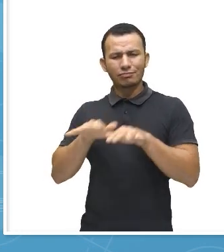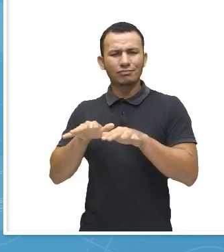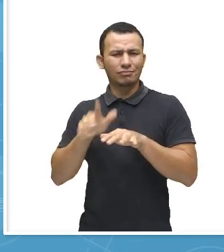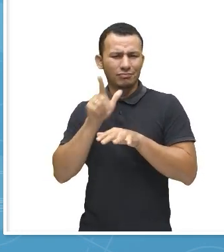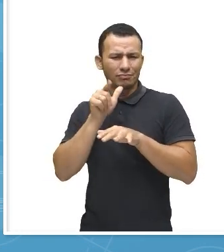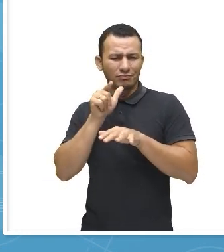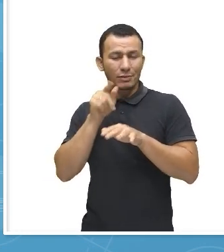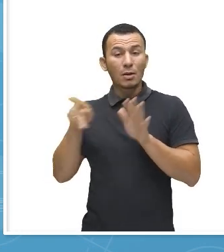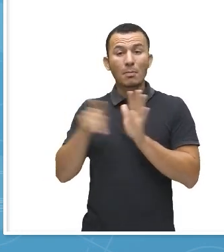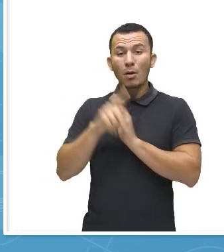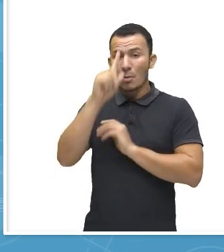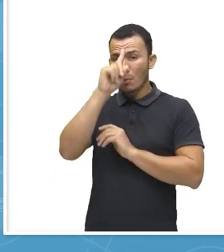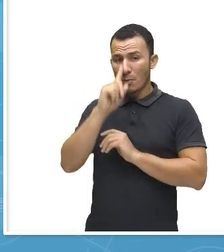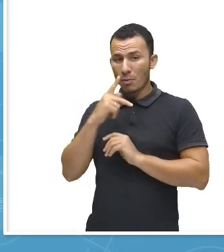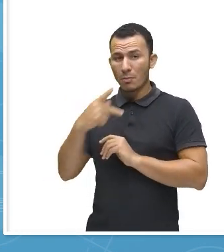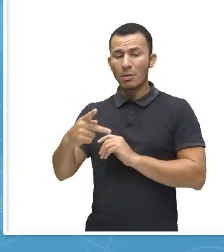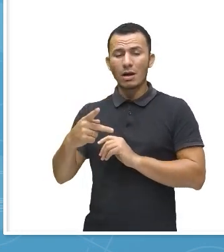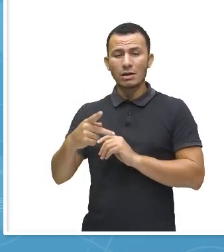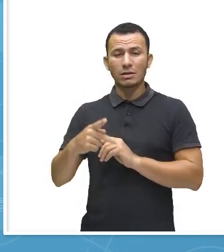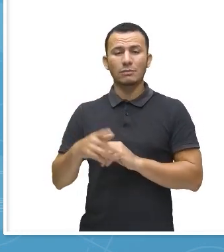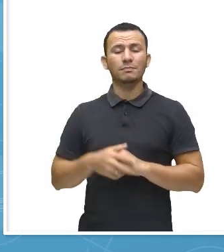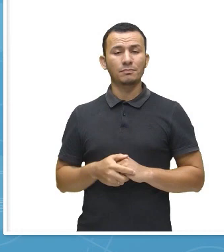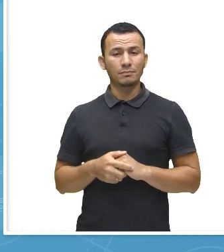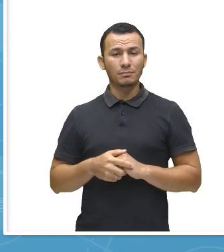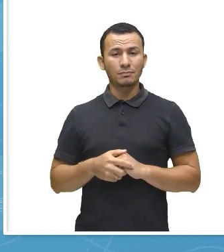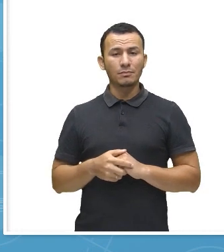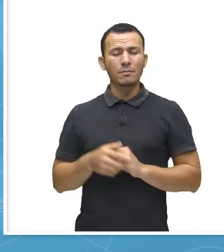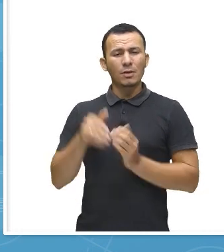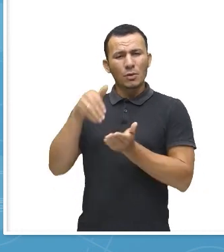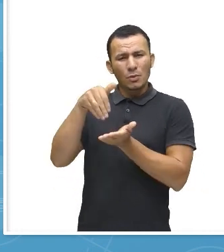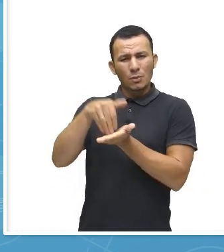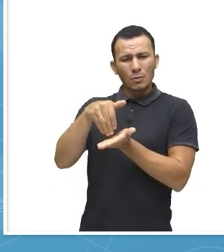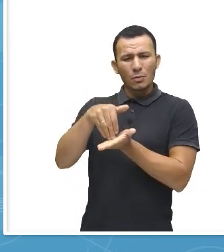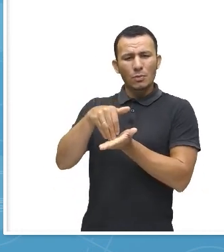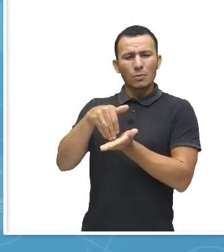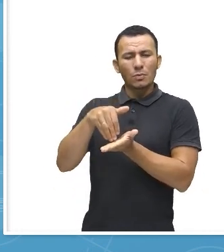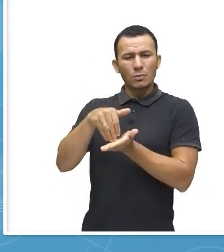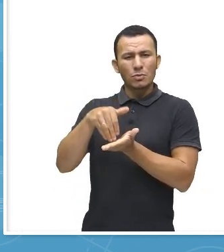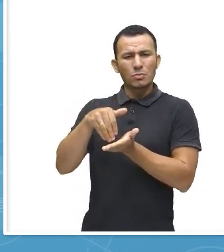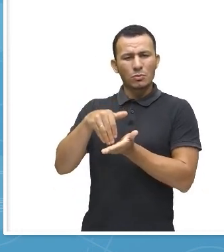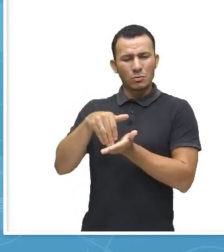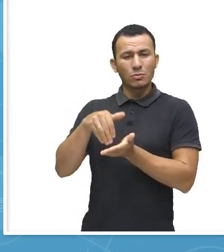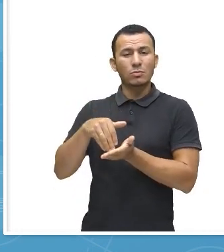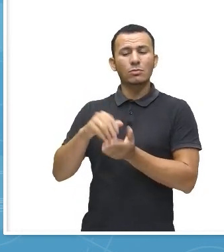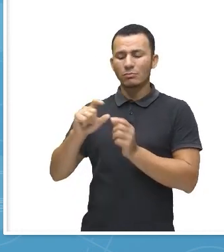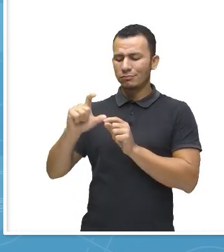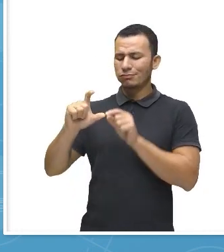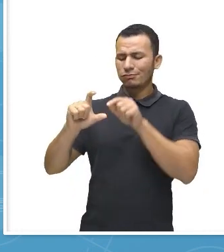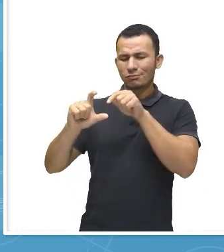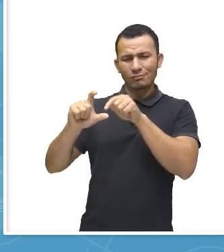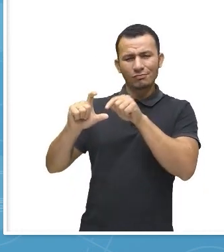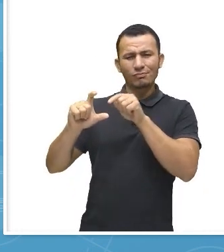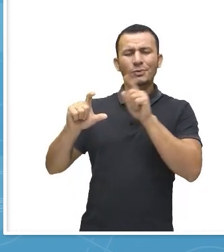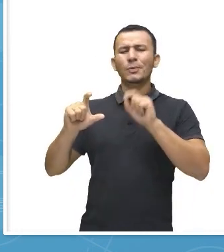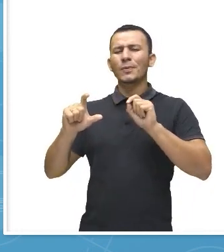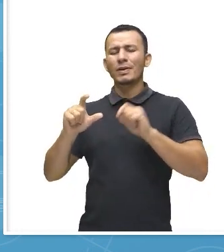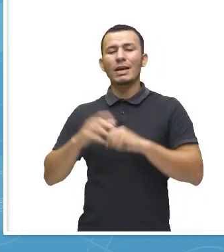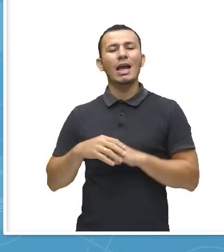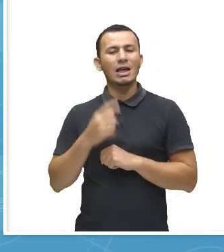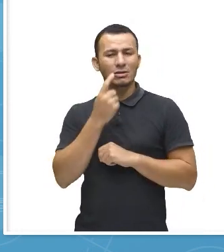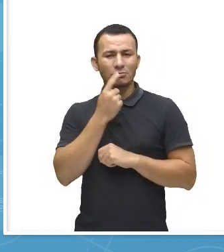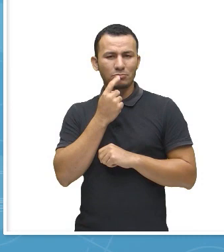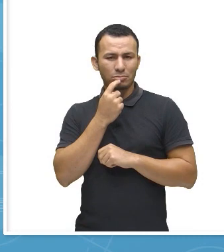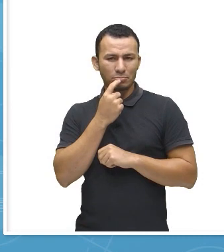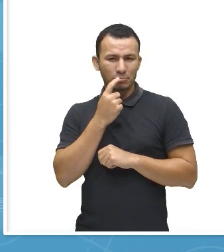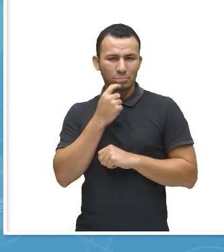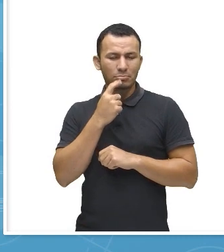figurados se organizaram aqui no fundo do tubo de ensaio, que são os glóbulos vermelhos,